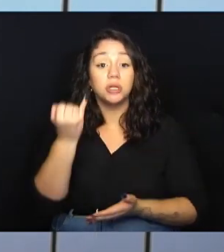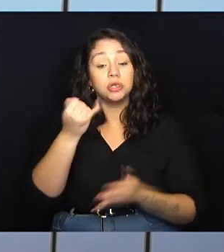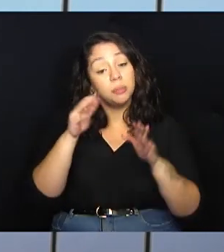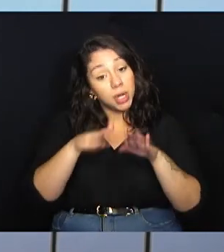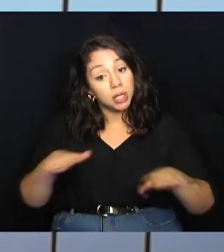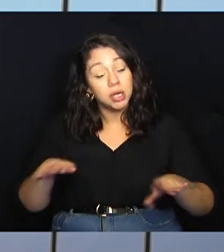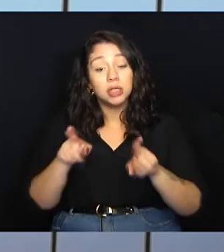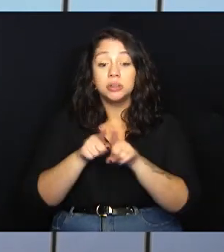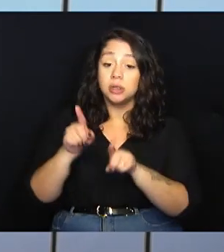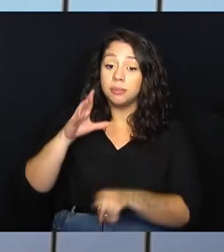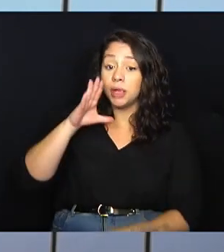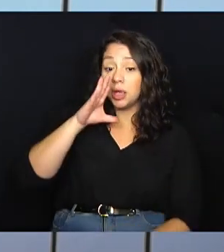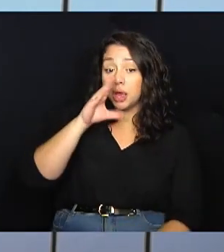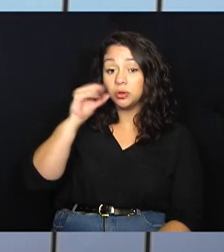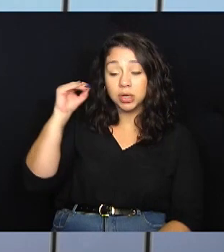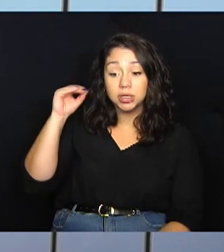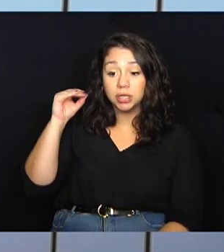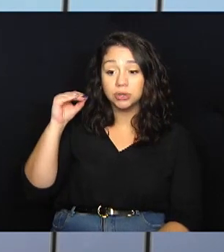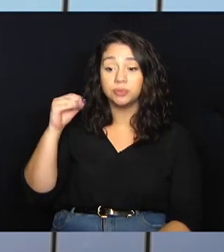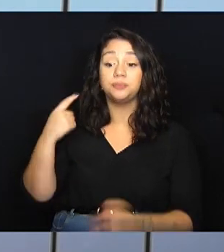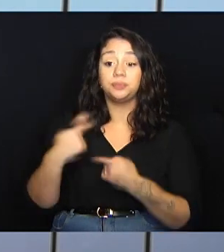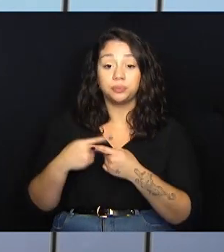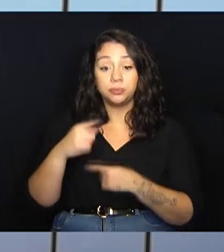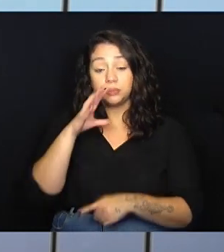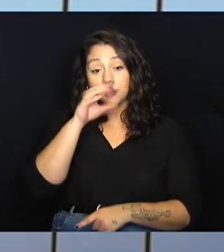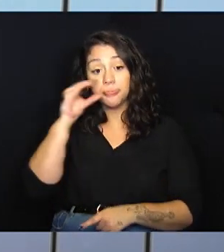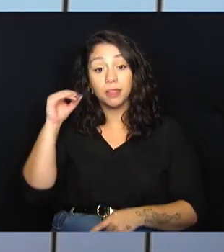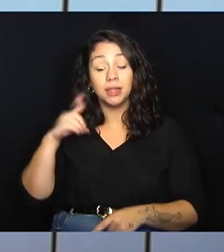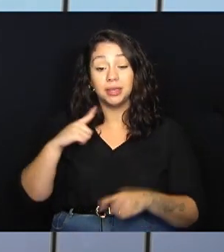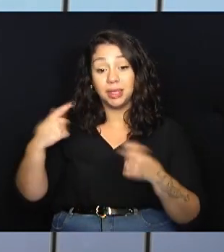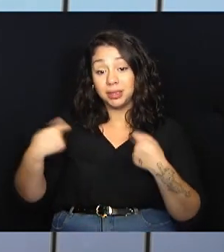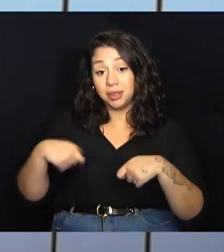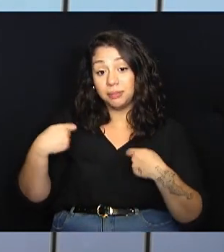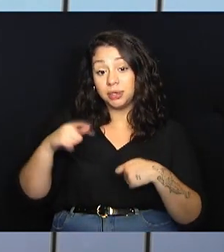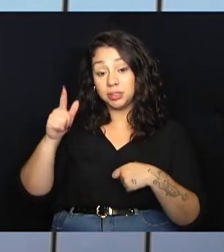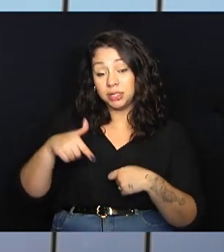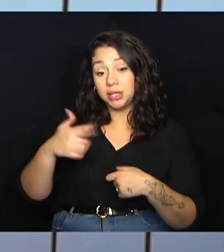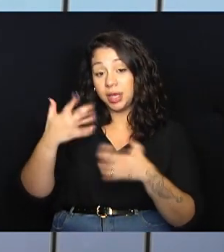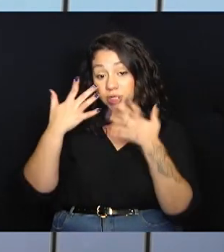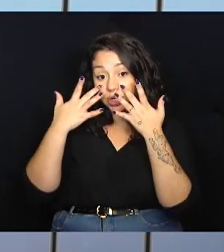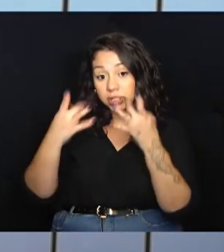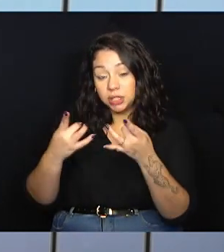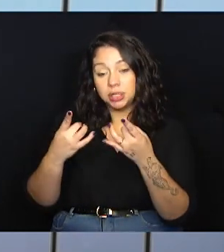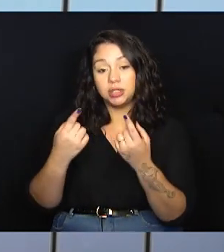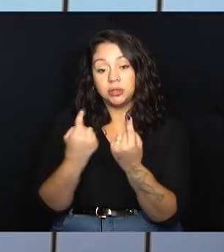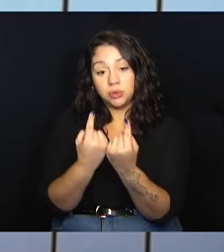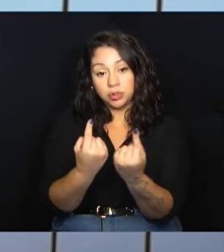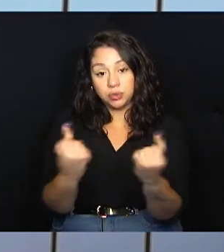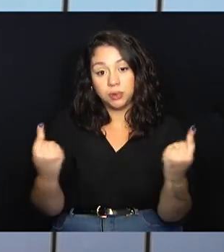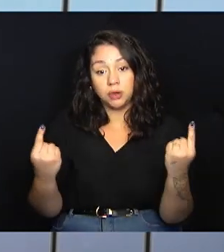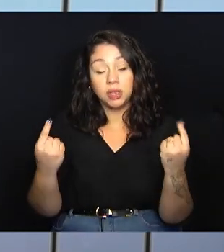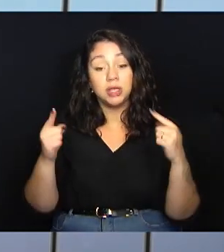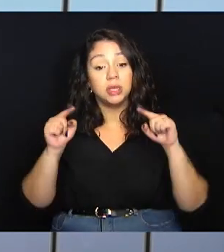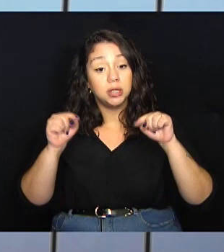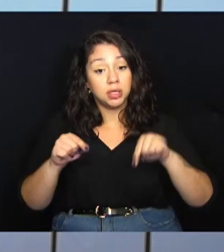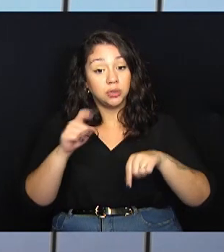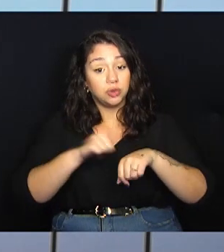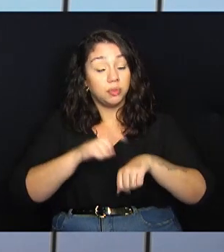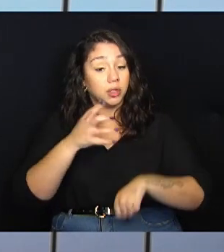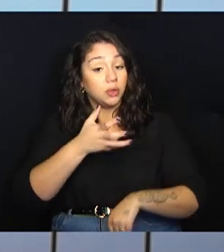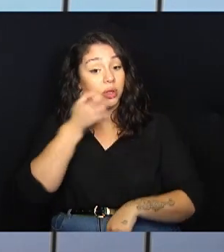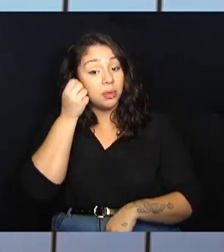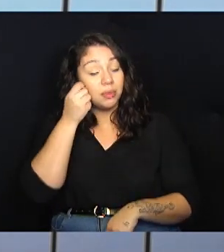para o adolescente, né? O adolescente tem demandas também de atenção individual. Sim. E isso no acolhimento institucional